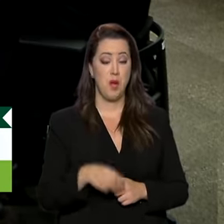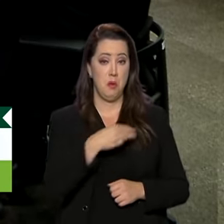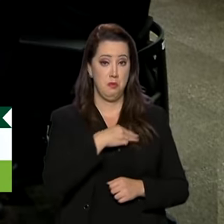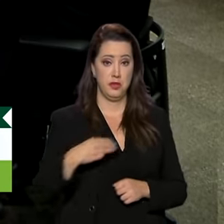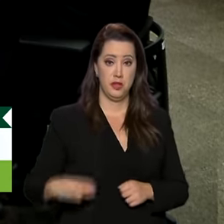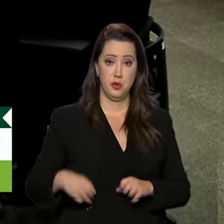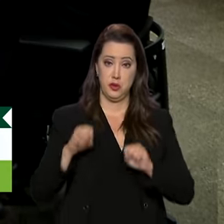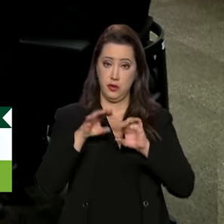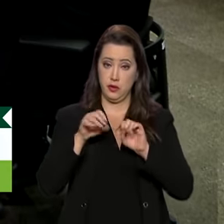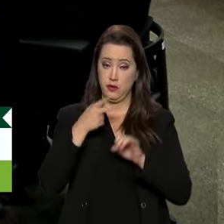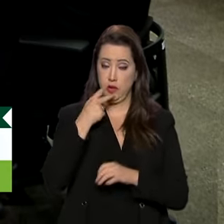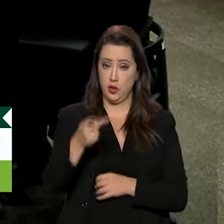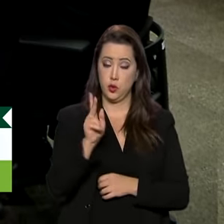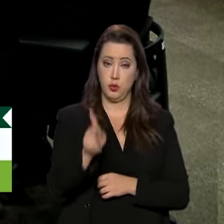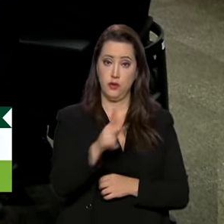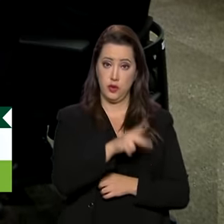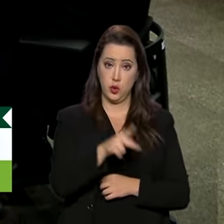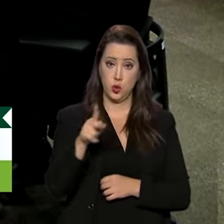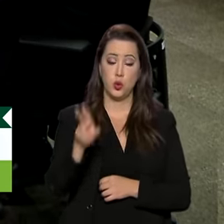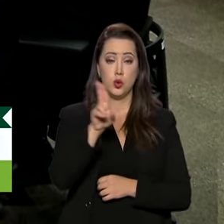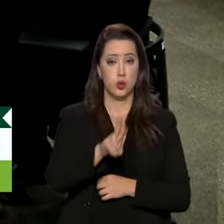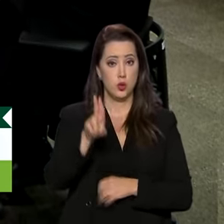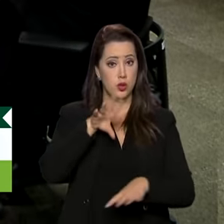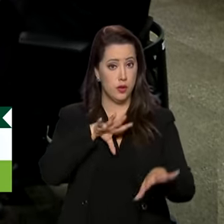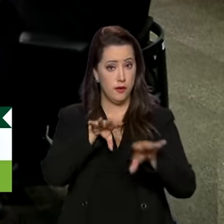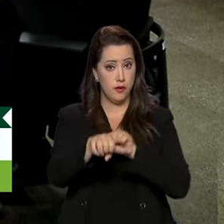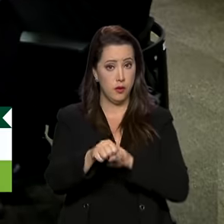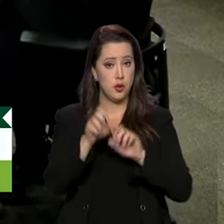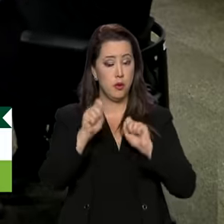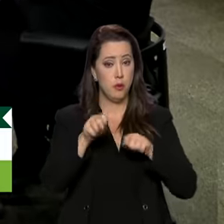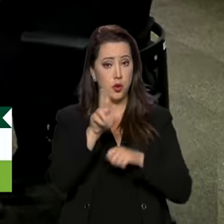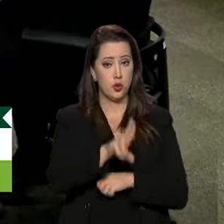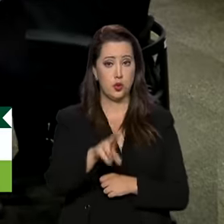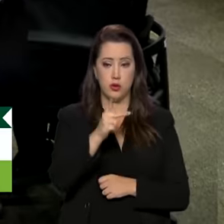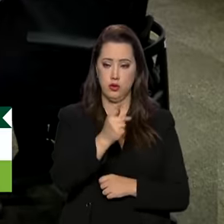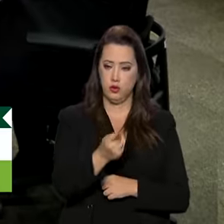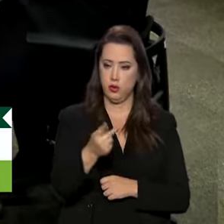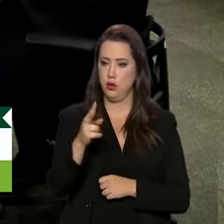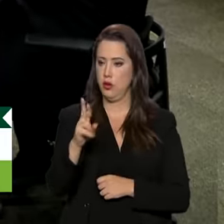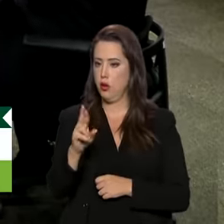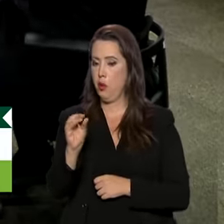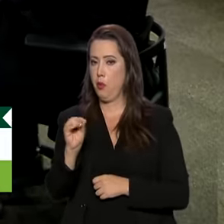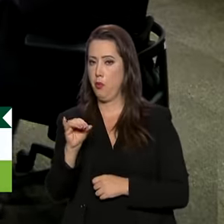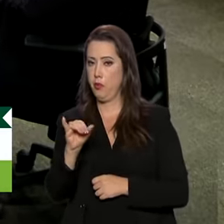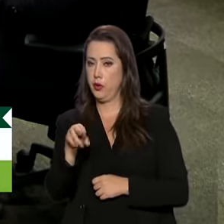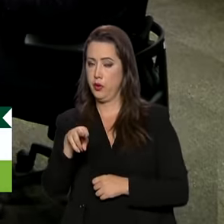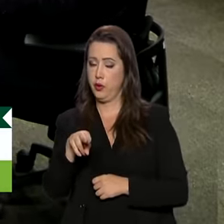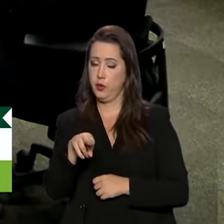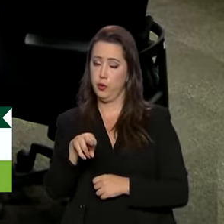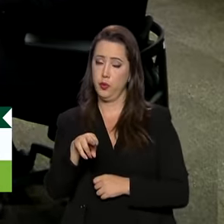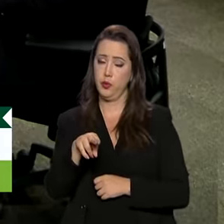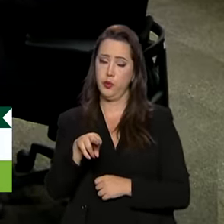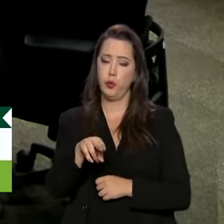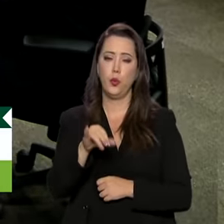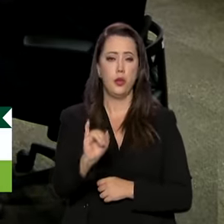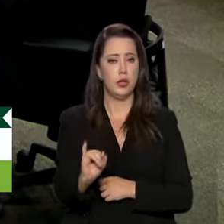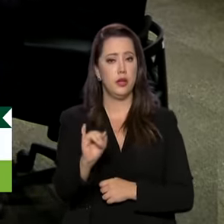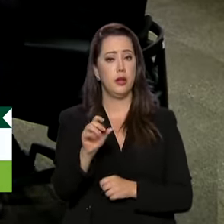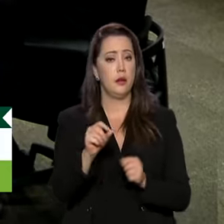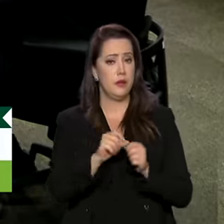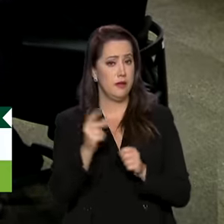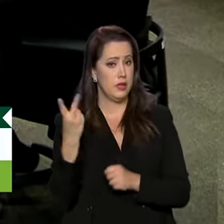da educação pública e que podem usar o ProUni para fazer o segundo baixar ela então nós estamos Investindo